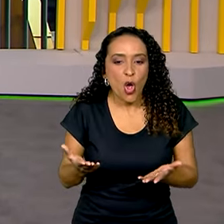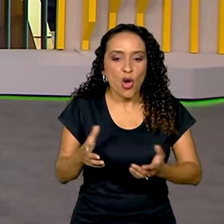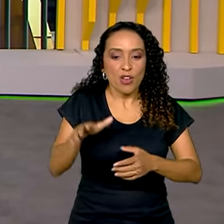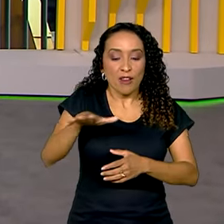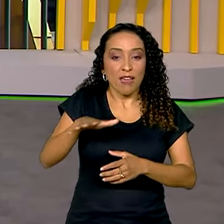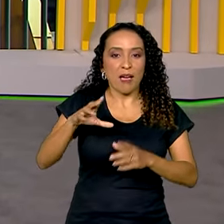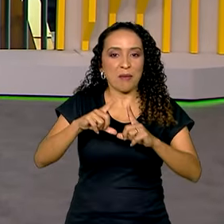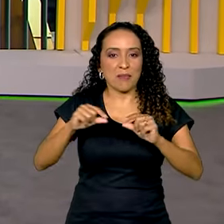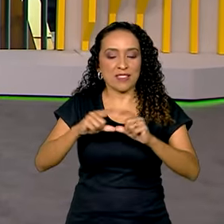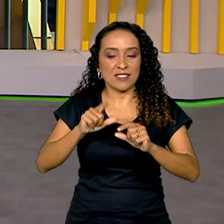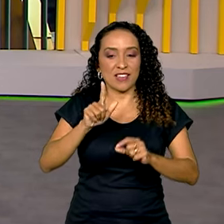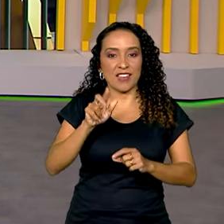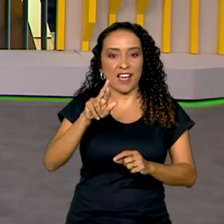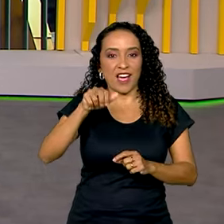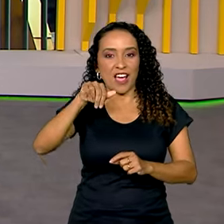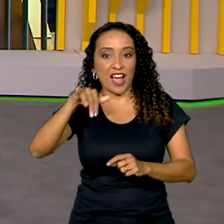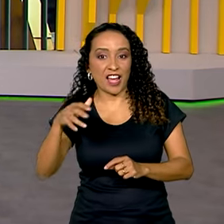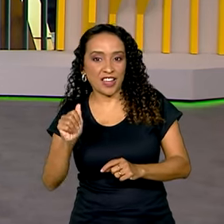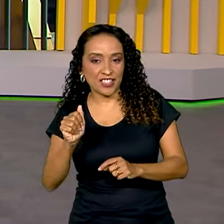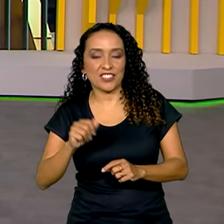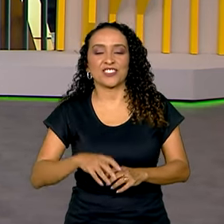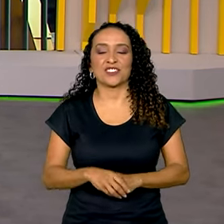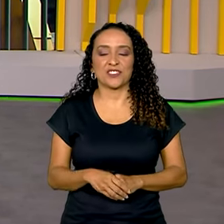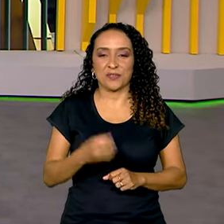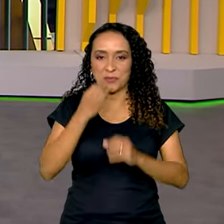aqui em Brasília. Oi, Gabi, boa noite para você.